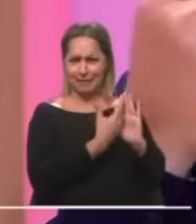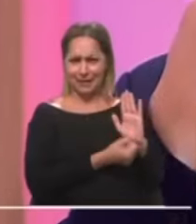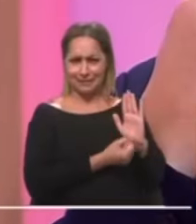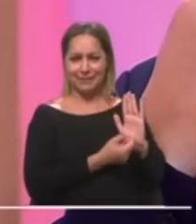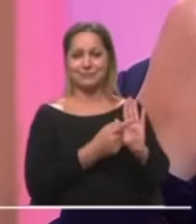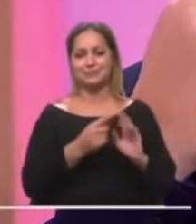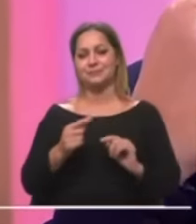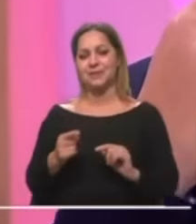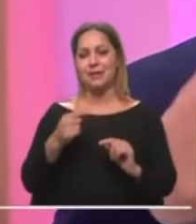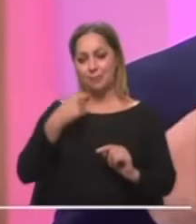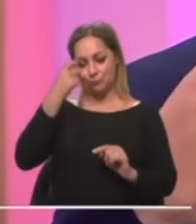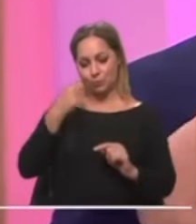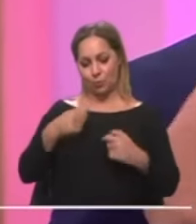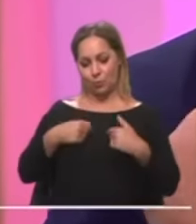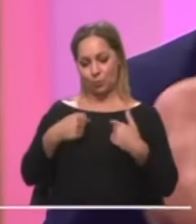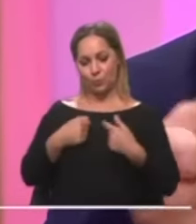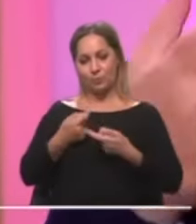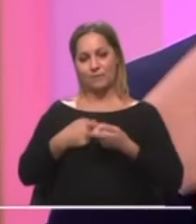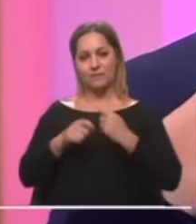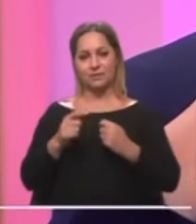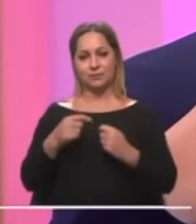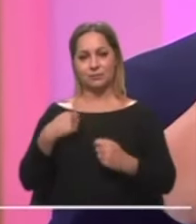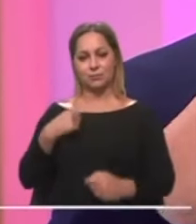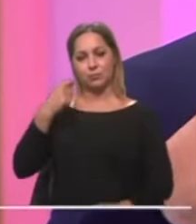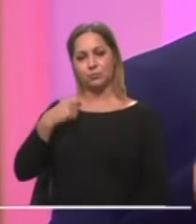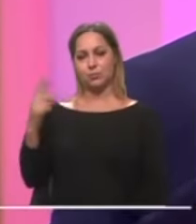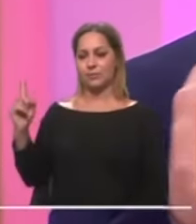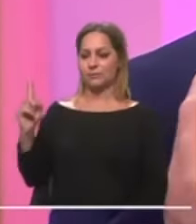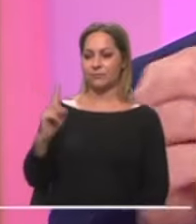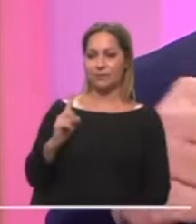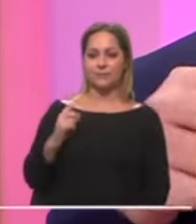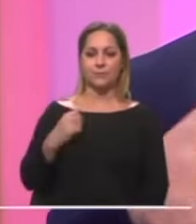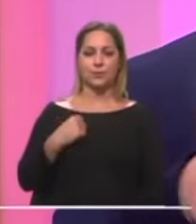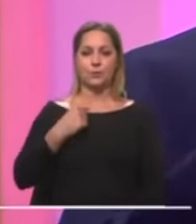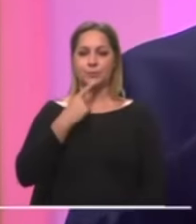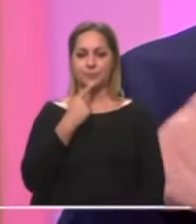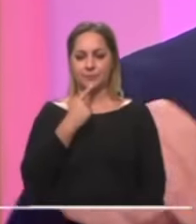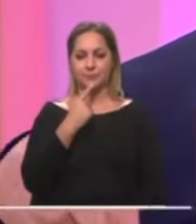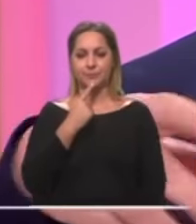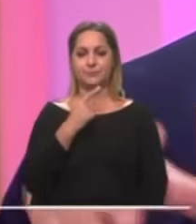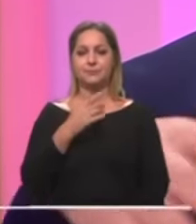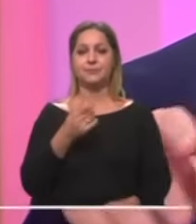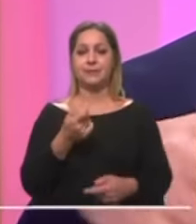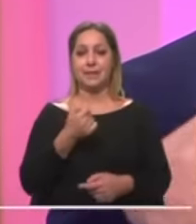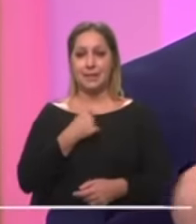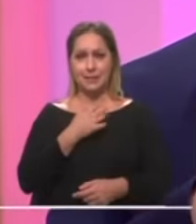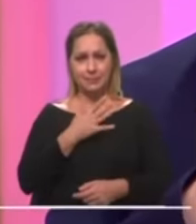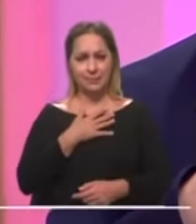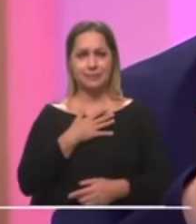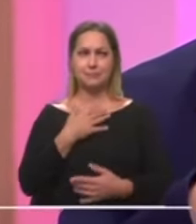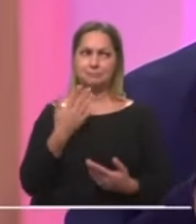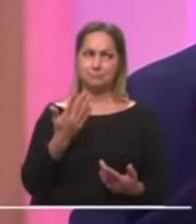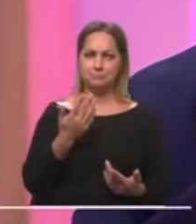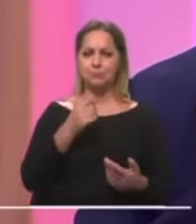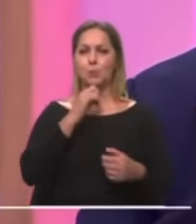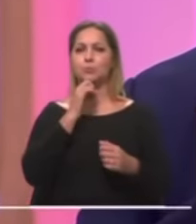pá o artista não se vende não tinha esse problema quer dizer o artista Agora chega alguém ao pé de mim eu na altura percebi logo que nas empresas havia aqui um mercado simpático